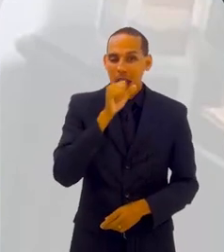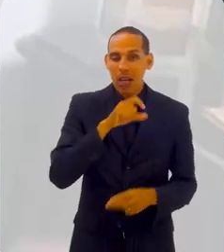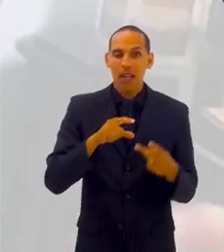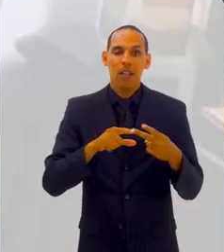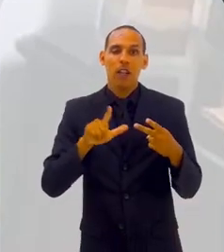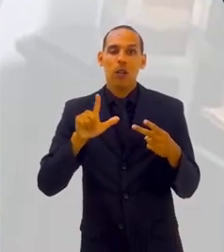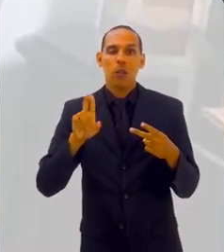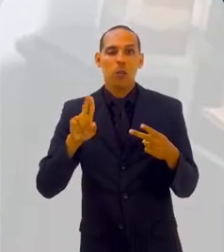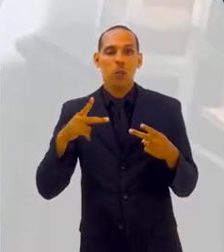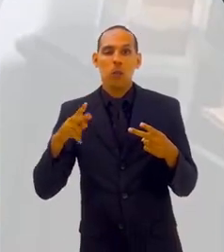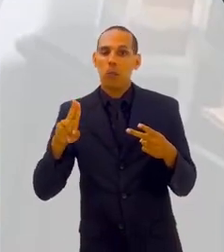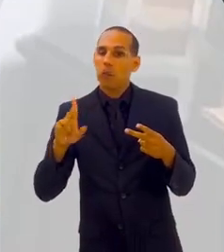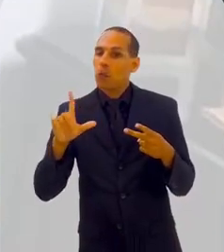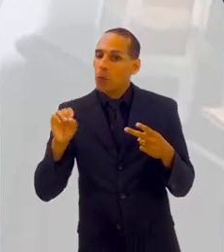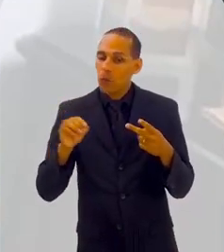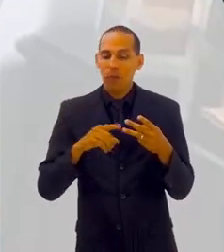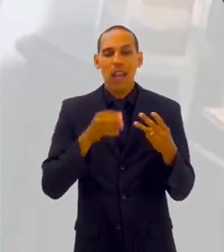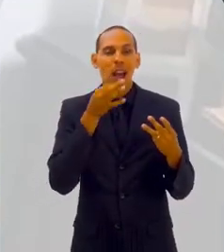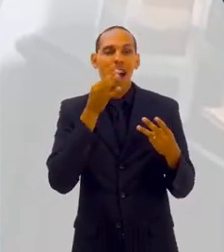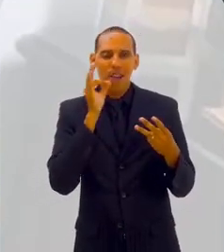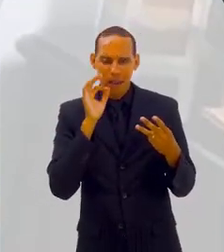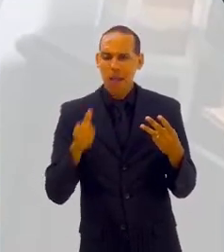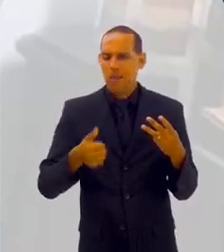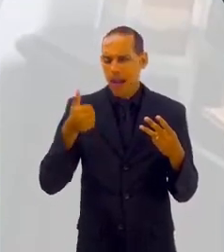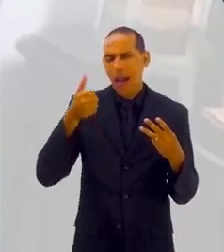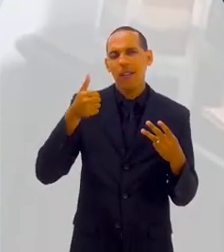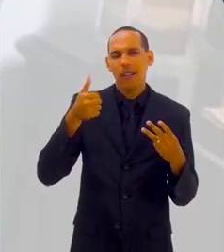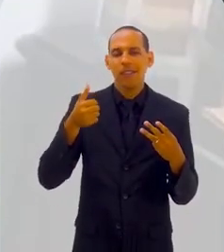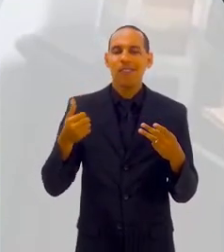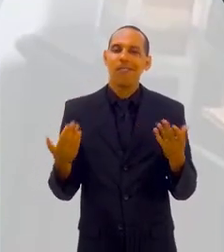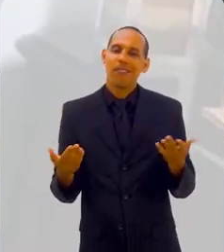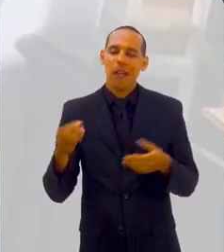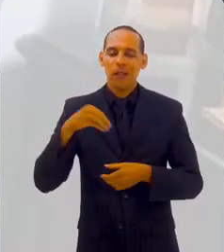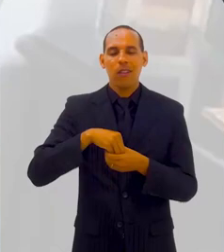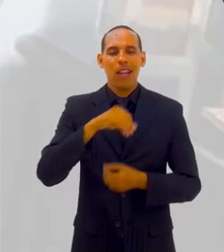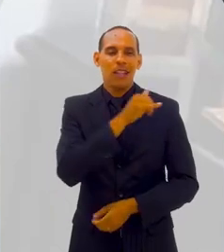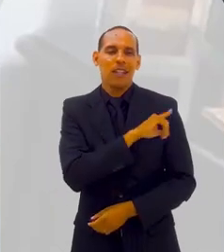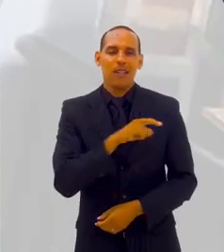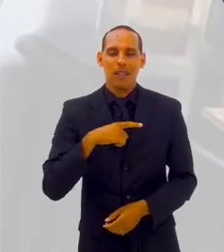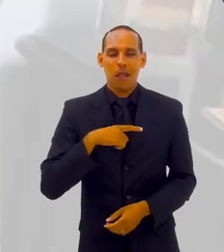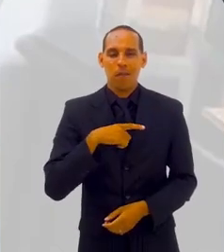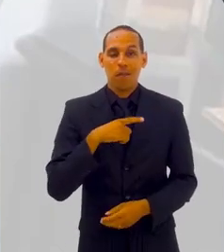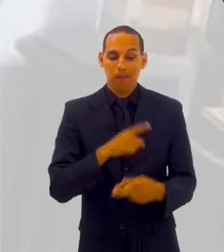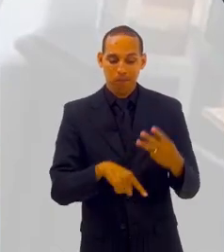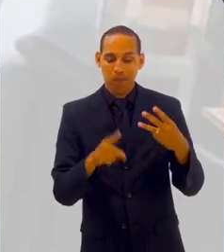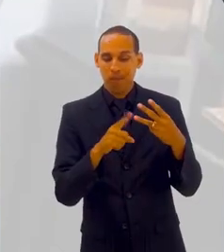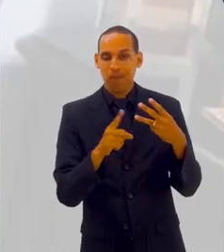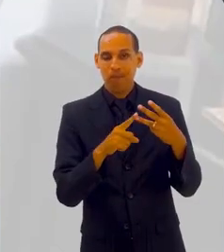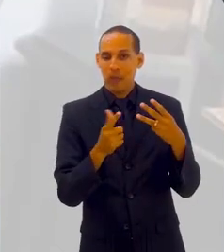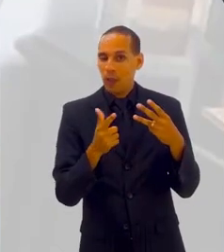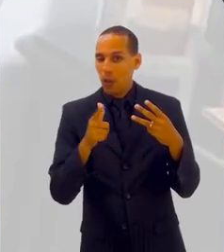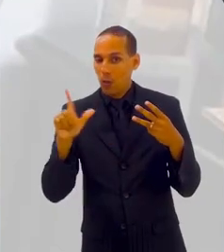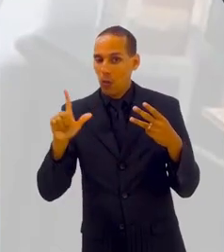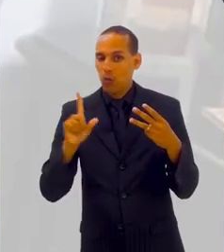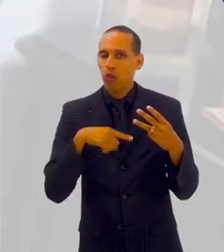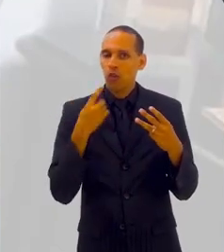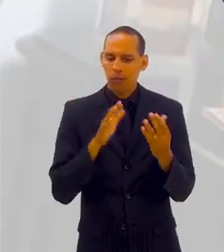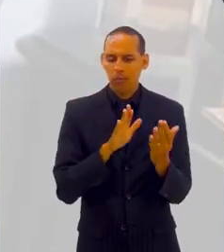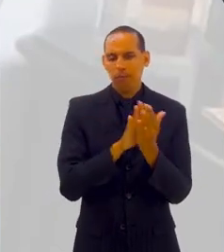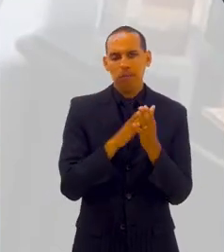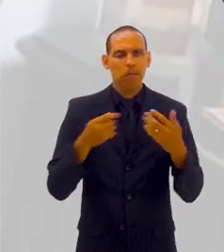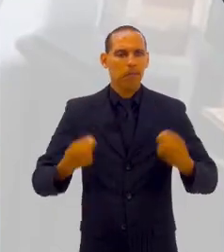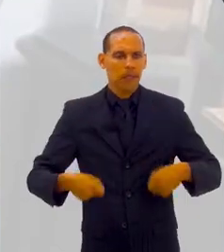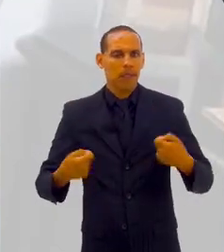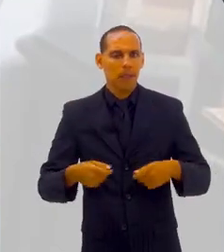o lúpulo, o café de qualidade, né? Então, são coisas do radar do Rio de Janeiro. Um outro problema que eu acho que a gente tem